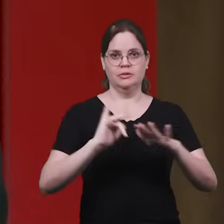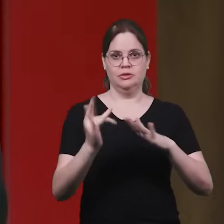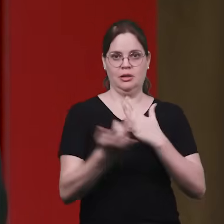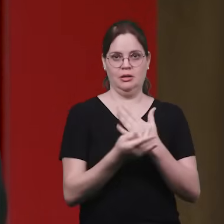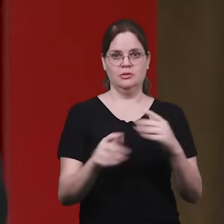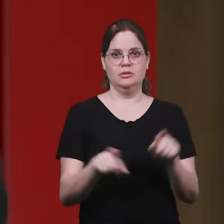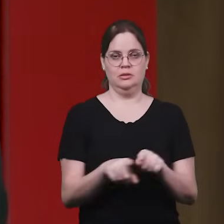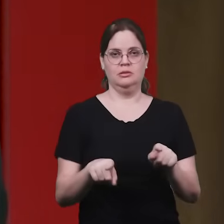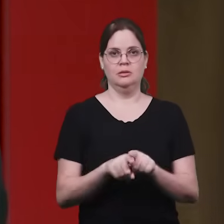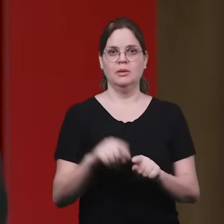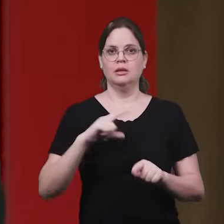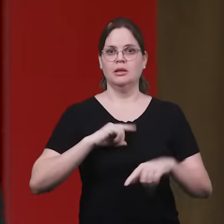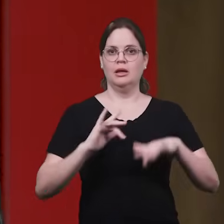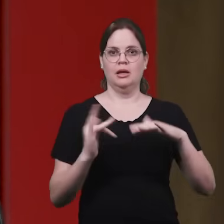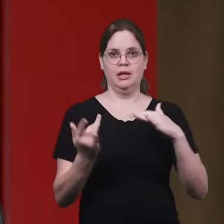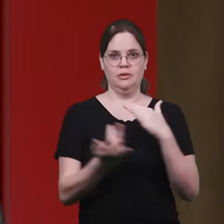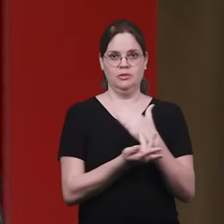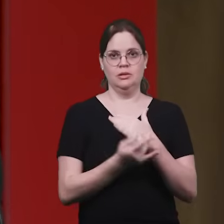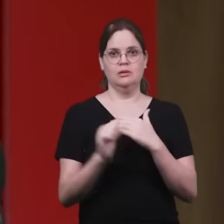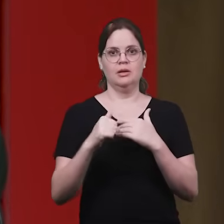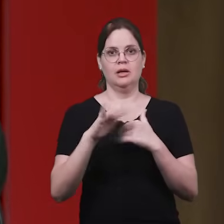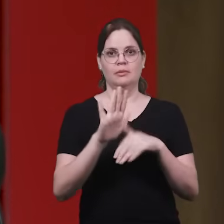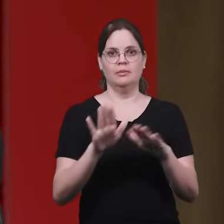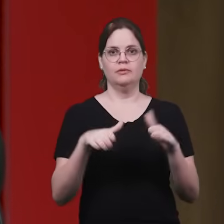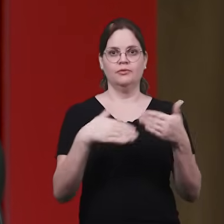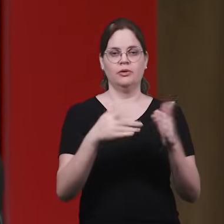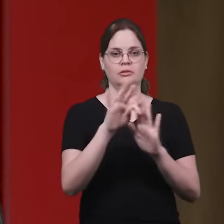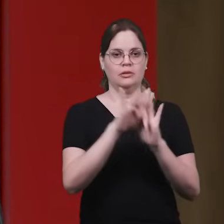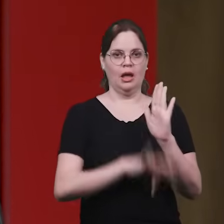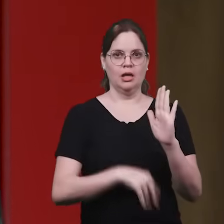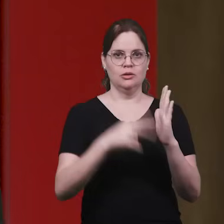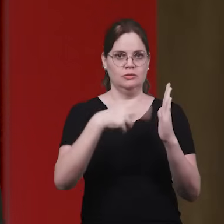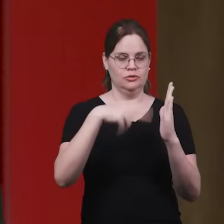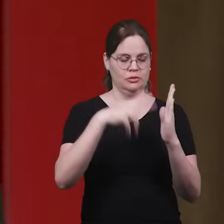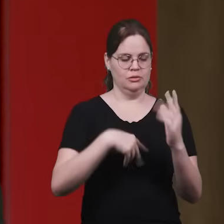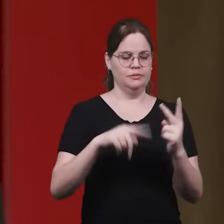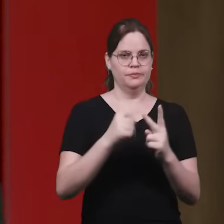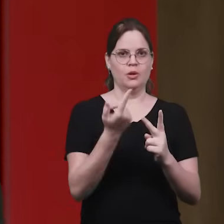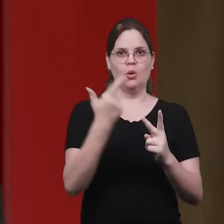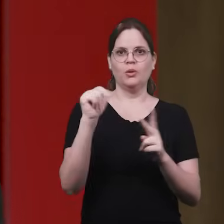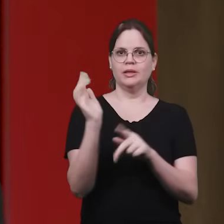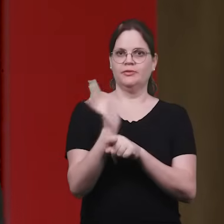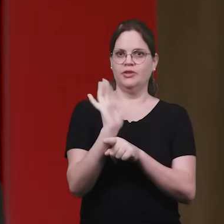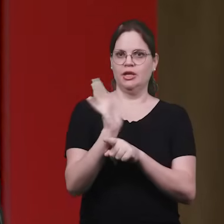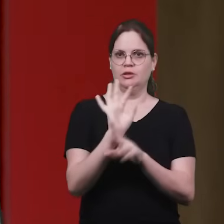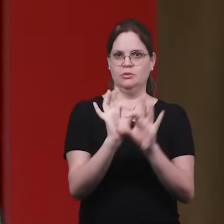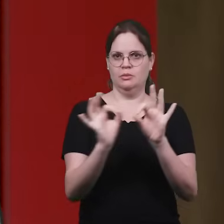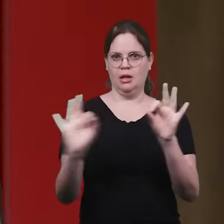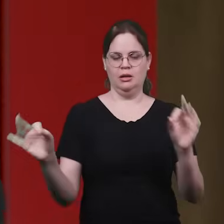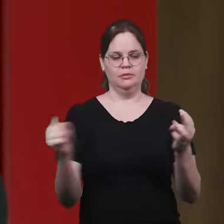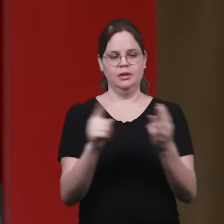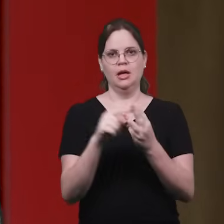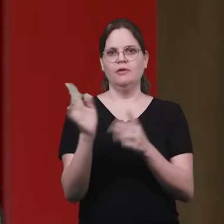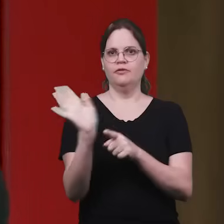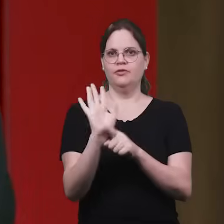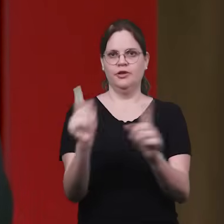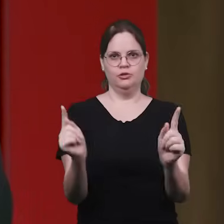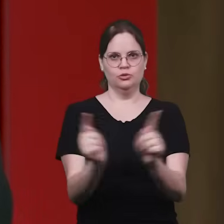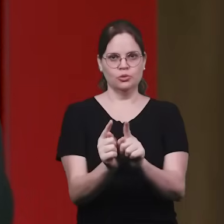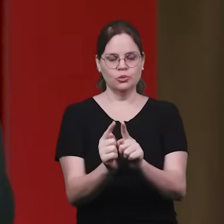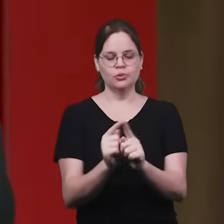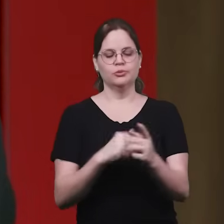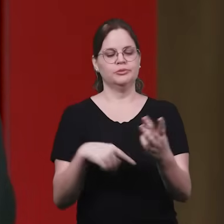de redes sociais, né? Você tem redes sociais que é mais textual, outras é para vídeos longos, outras é para